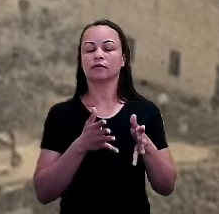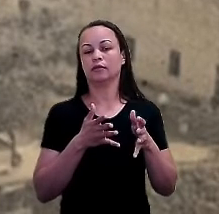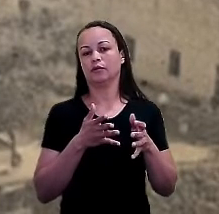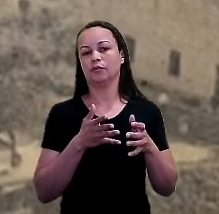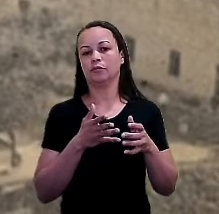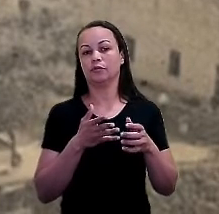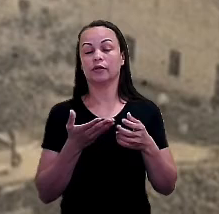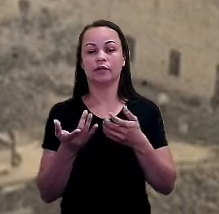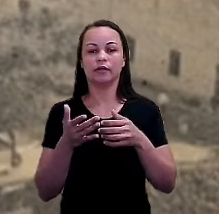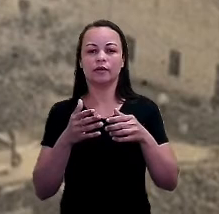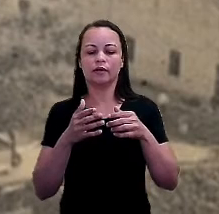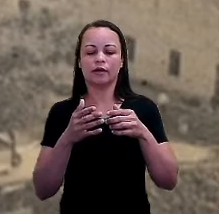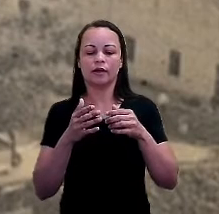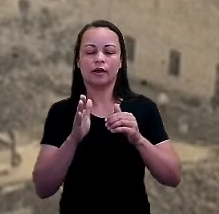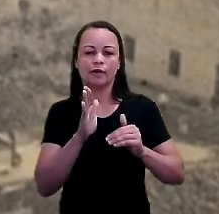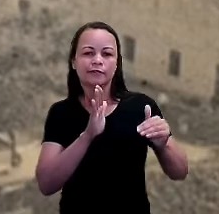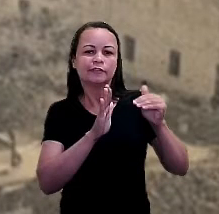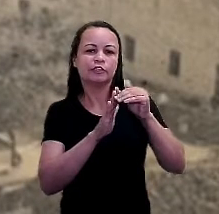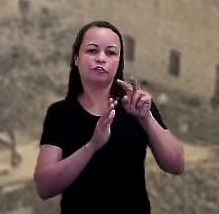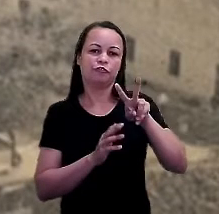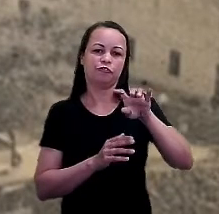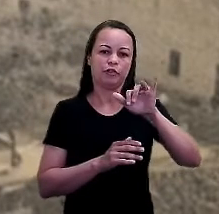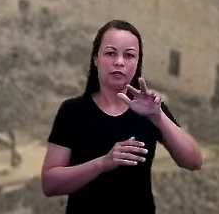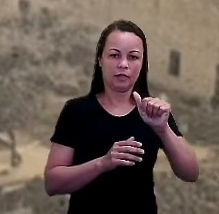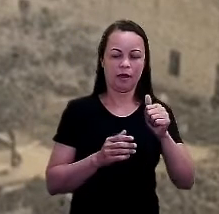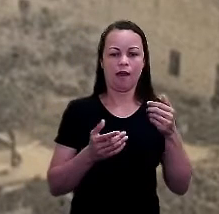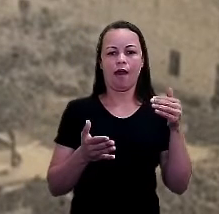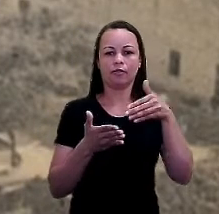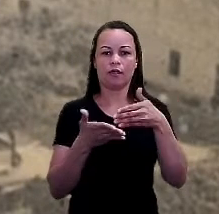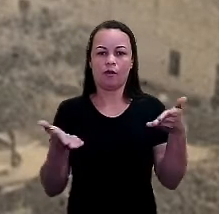ser atualmente a Vitória de Santo Antão que vocês conhecem.